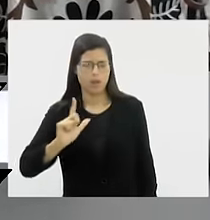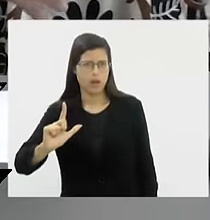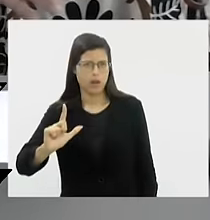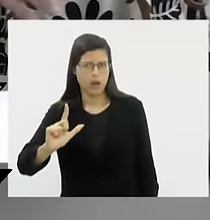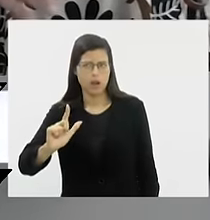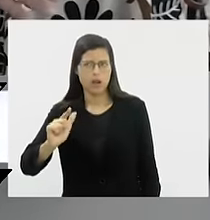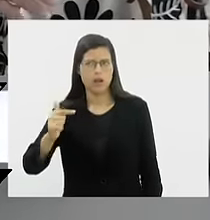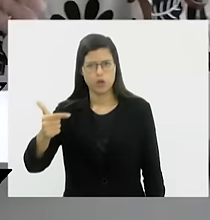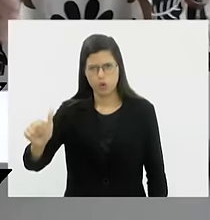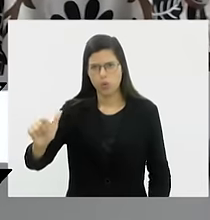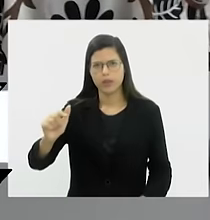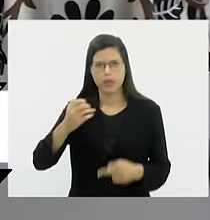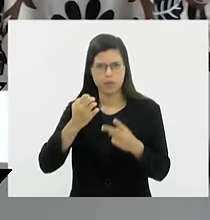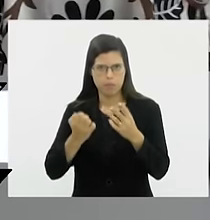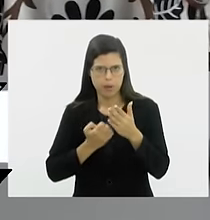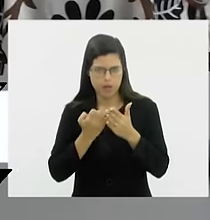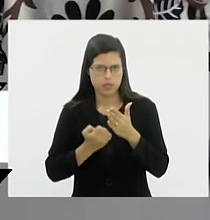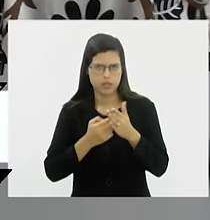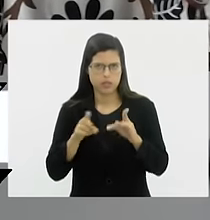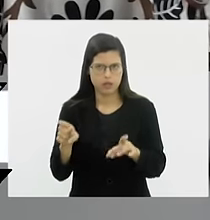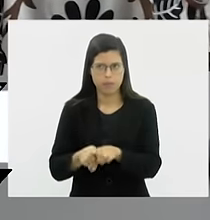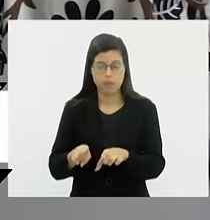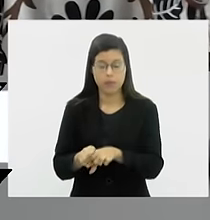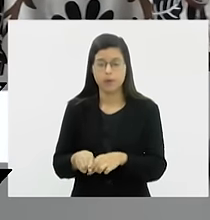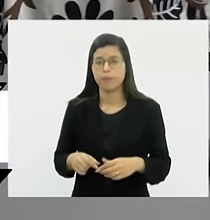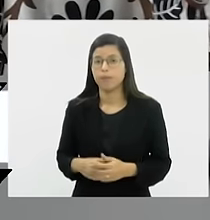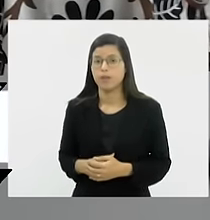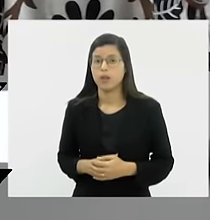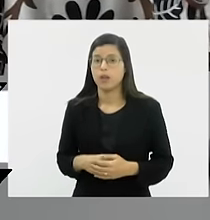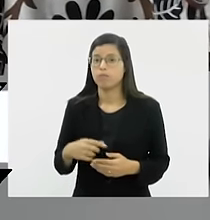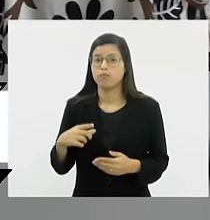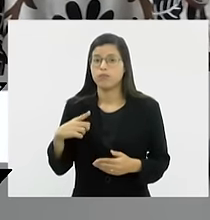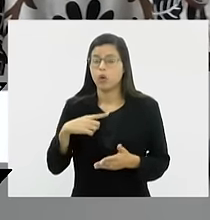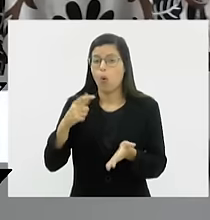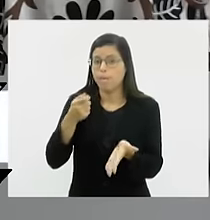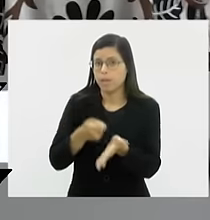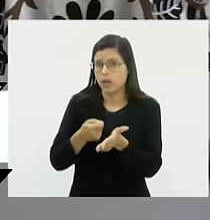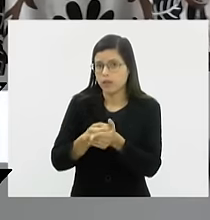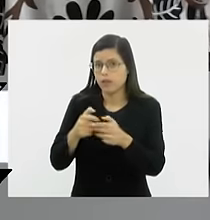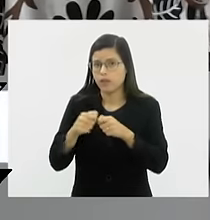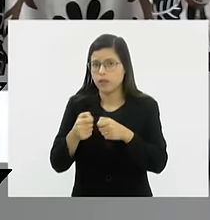e a outra empresa. Eles tinham a obrigação de constituir o